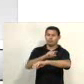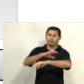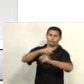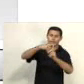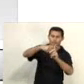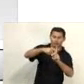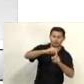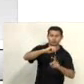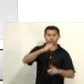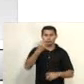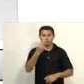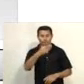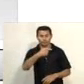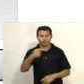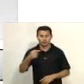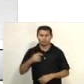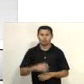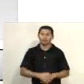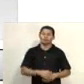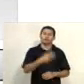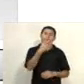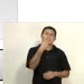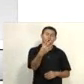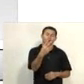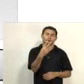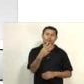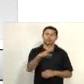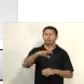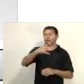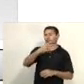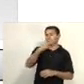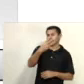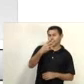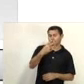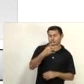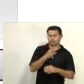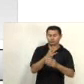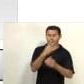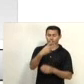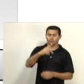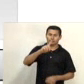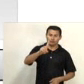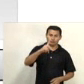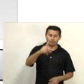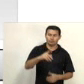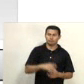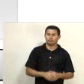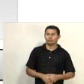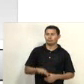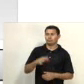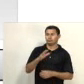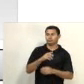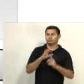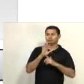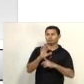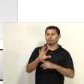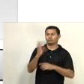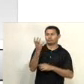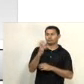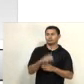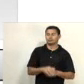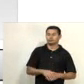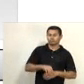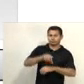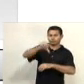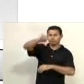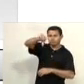ou menos 3 sigma, entre mais ou menos 3 desvio padrão, tá? A probabilidade desse evento acontecer